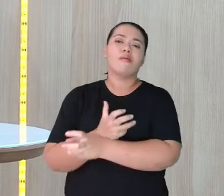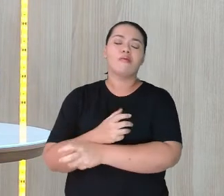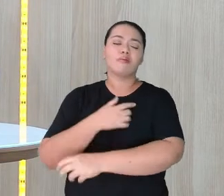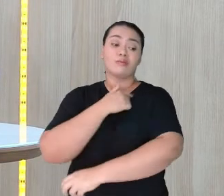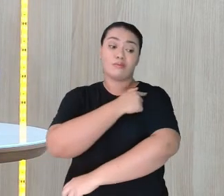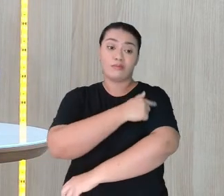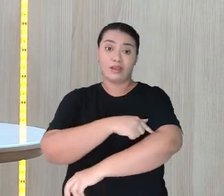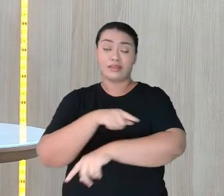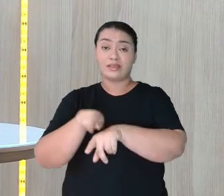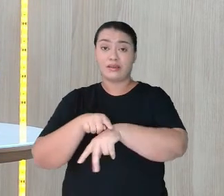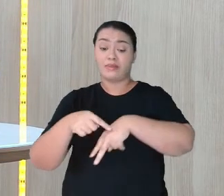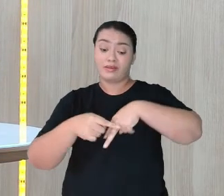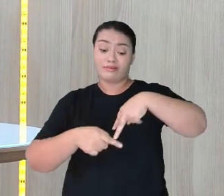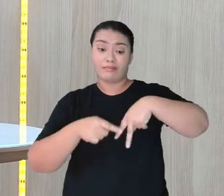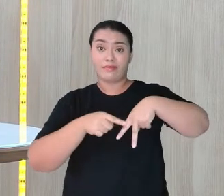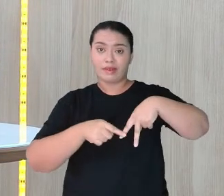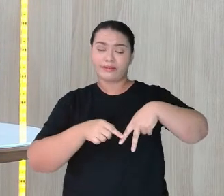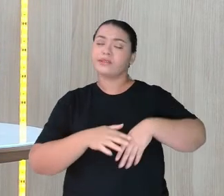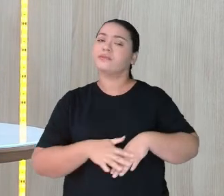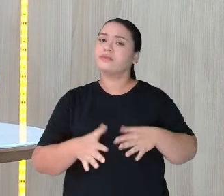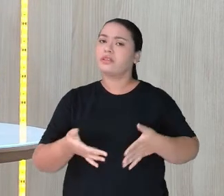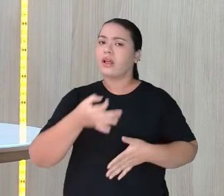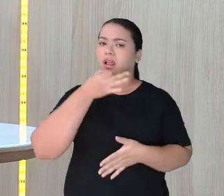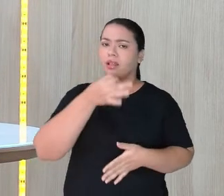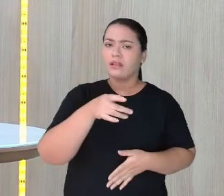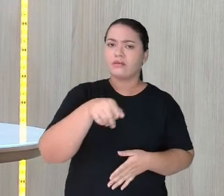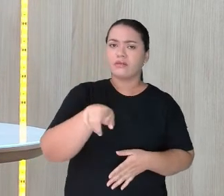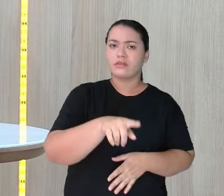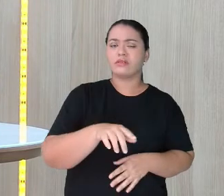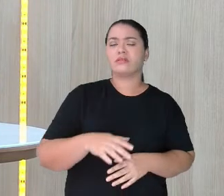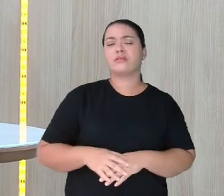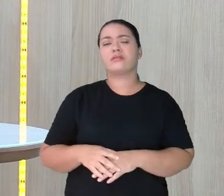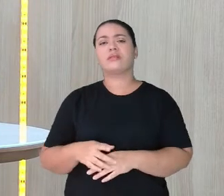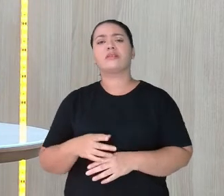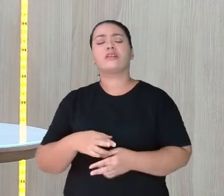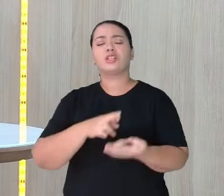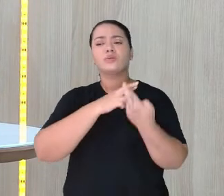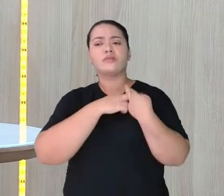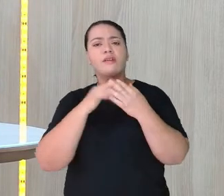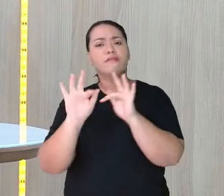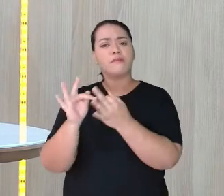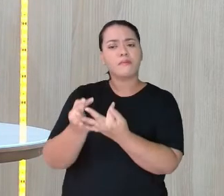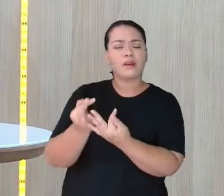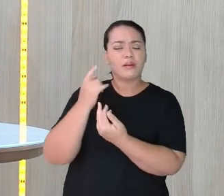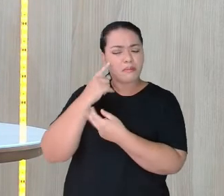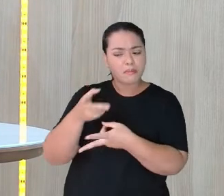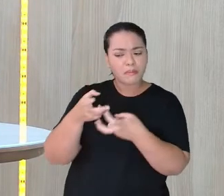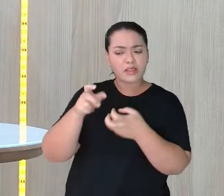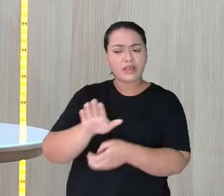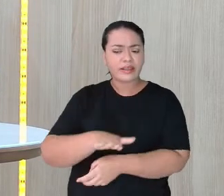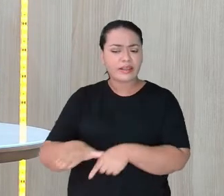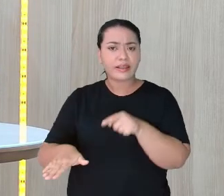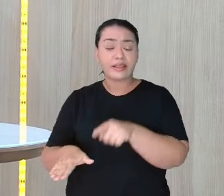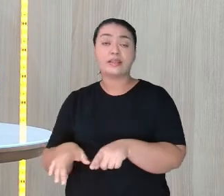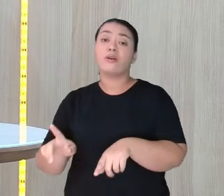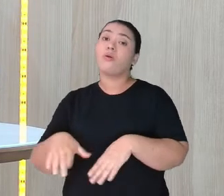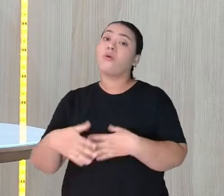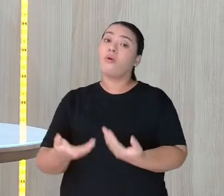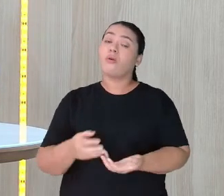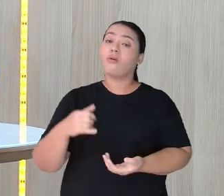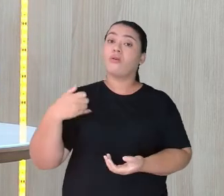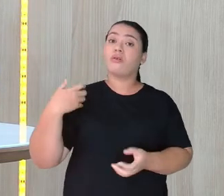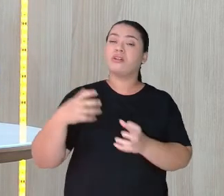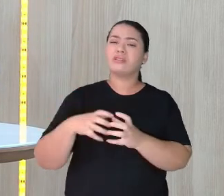pernas. Então, aqui vai uma dica aí para as mães, para as madrinhas, as avós, quando a criança, o jovem, até mesmo o